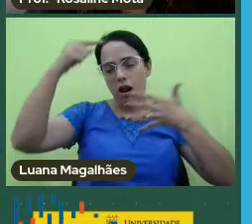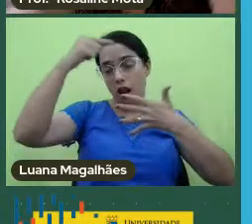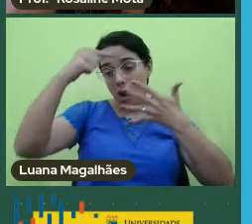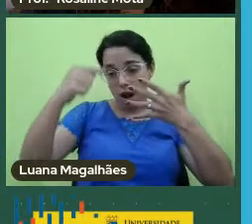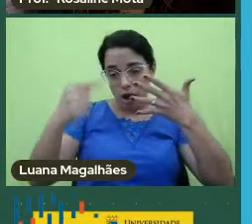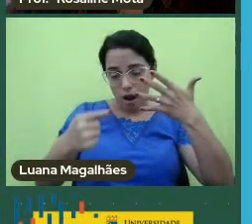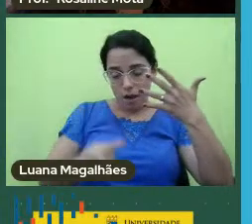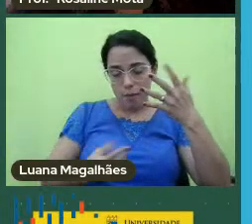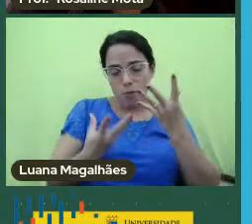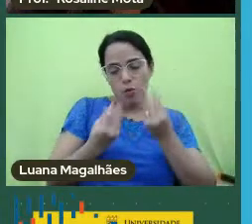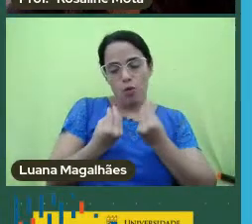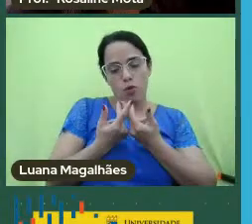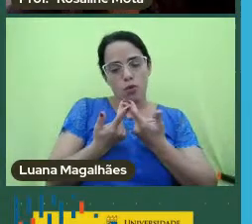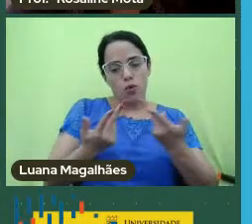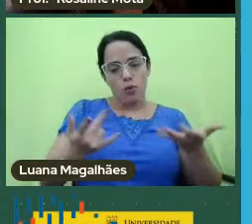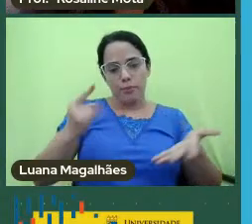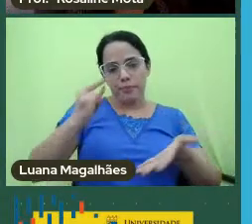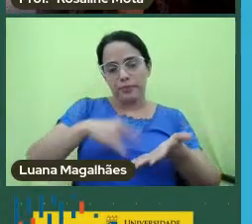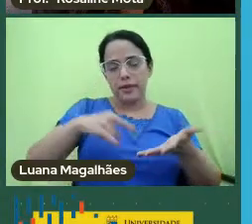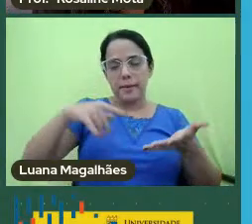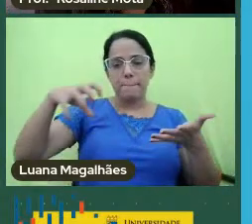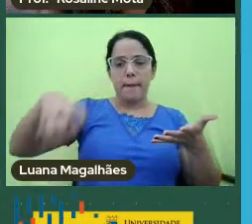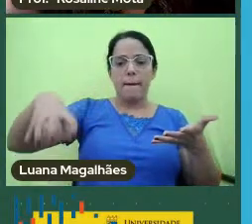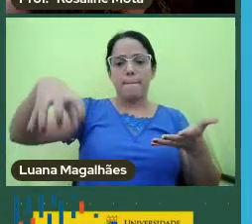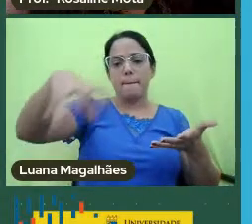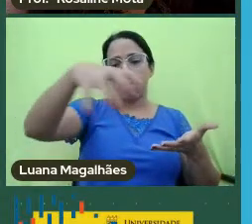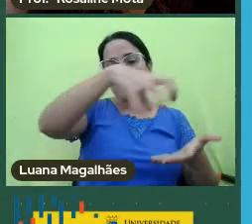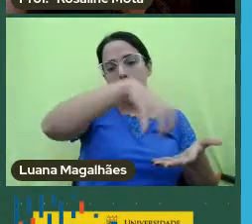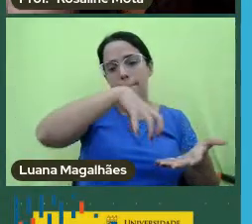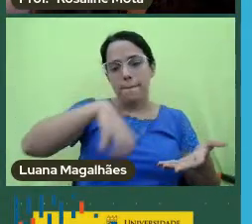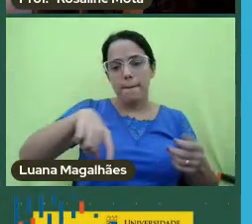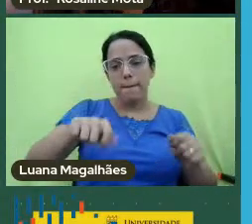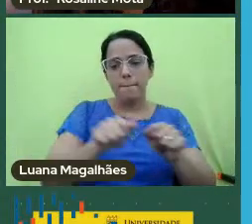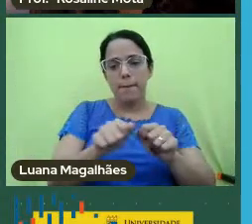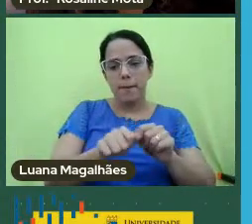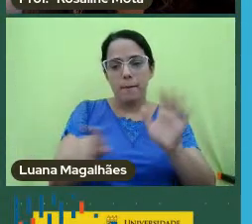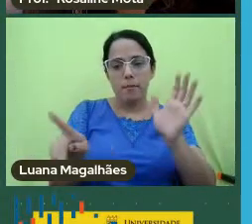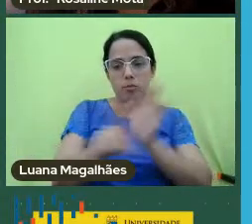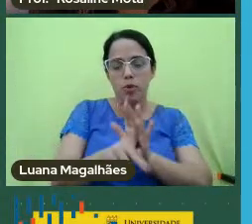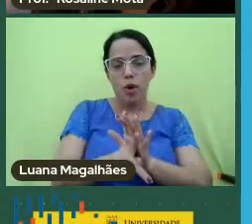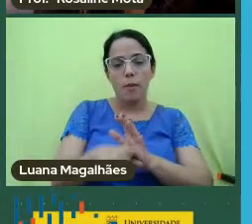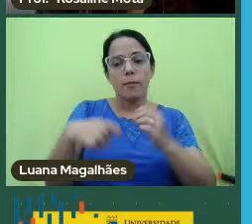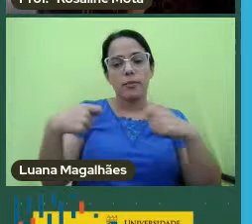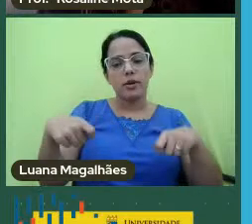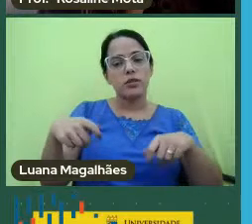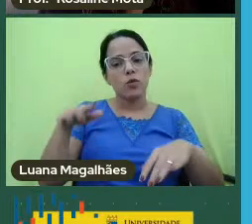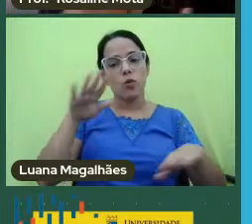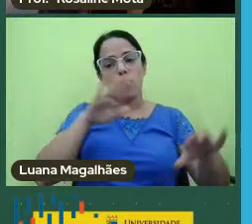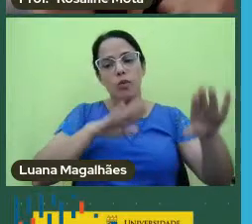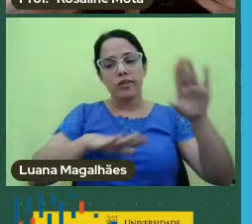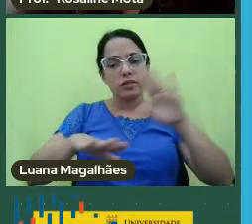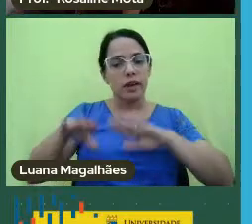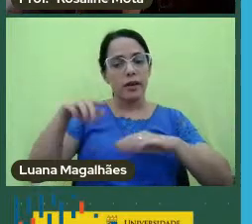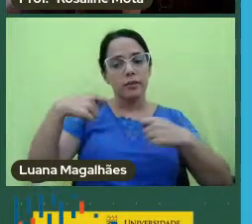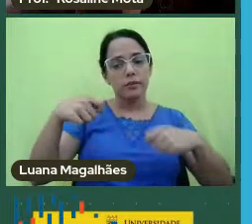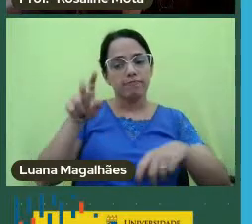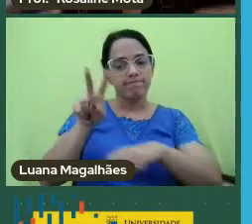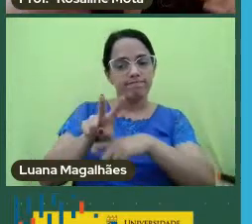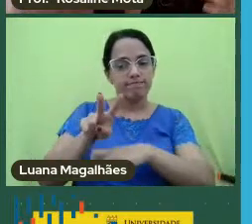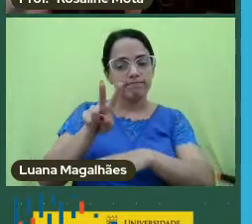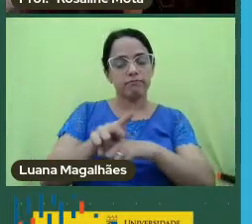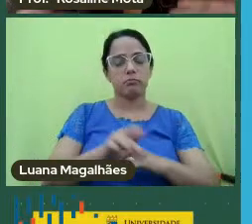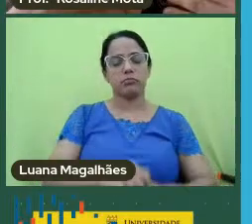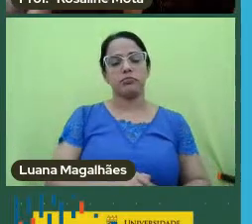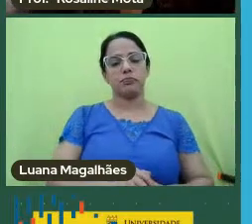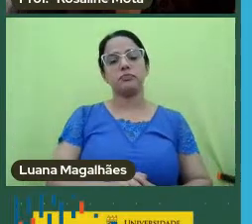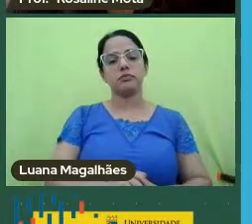documentos que são produzidos em N setores e que precisam ser tratados. E aí, como se não bastasse